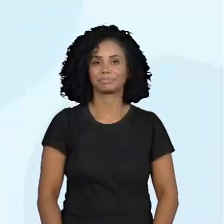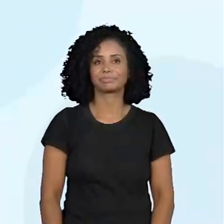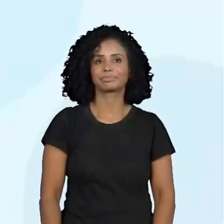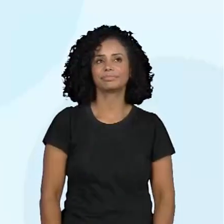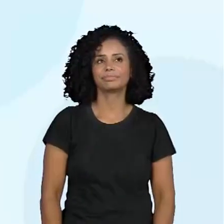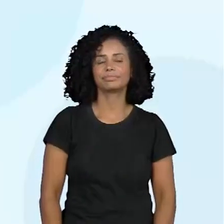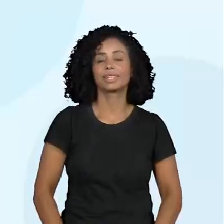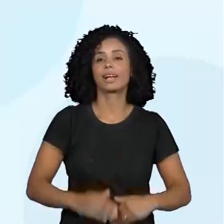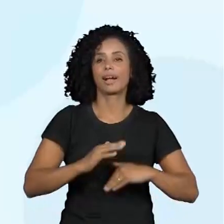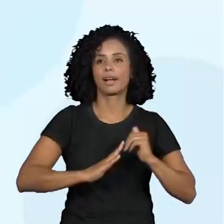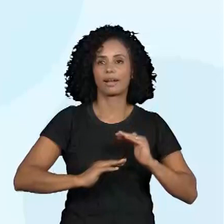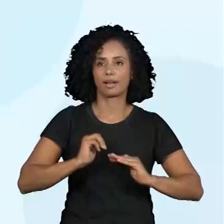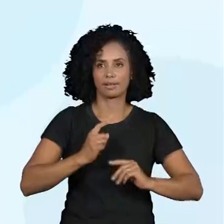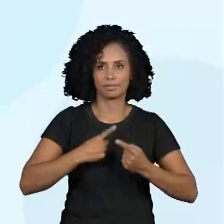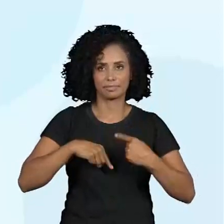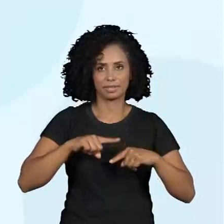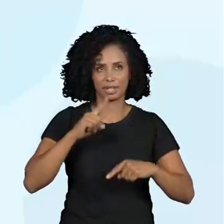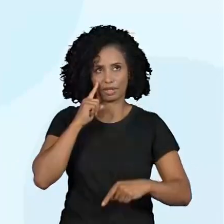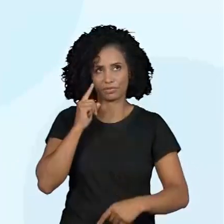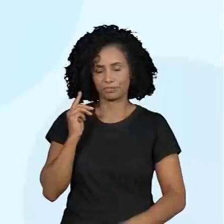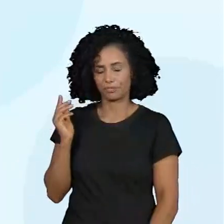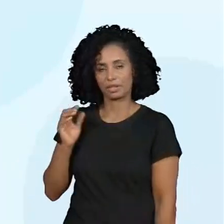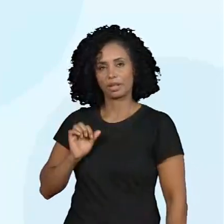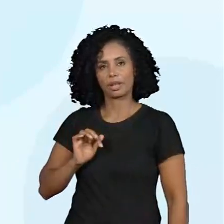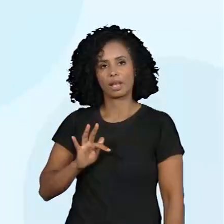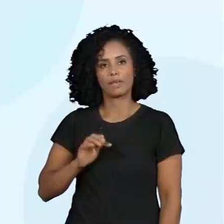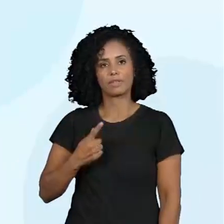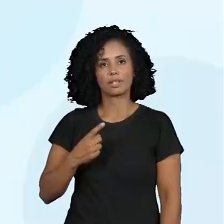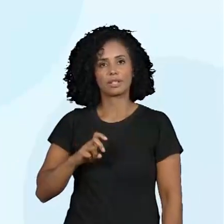A habilidade desta aula é